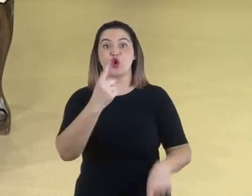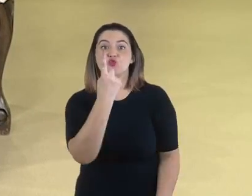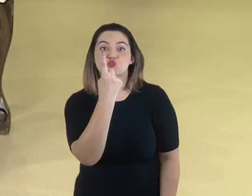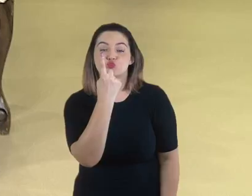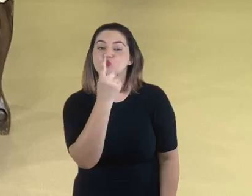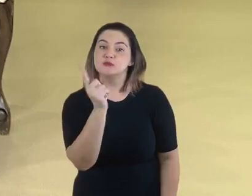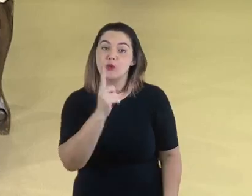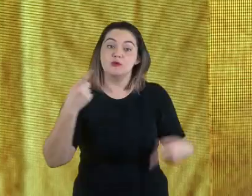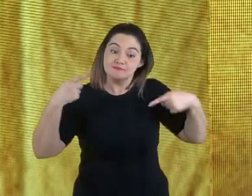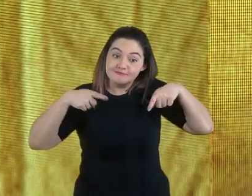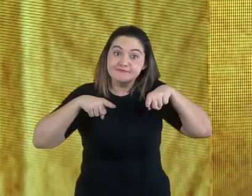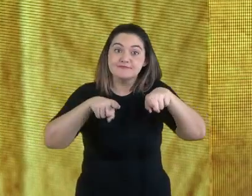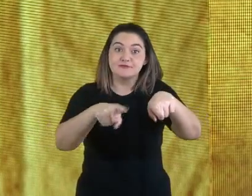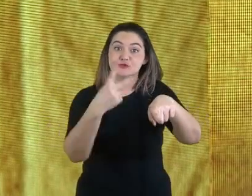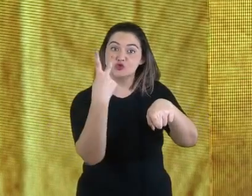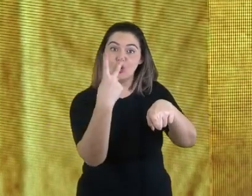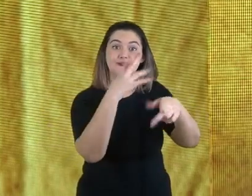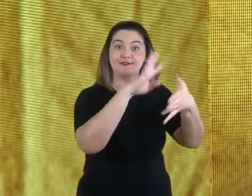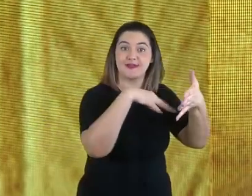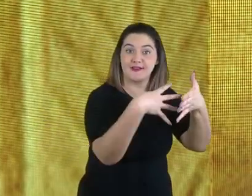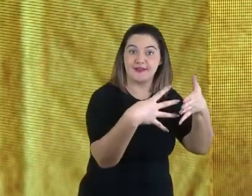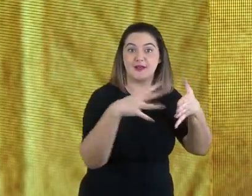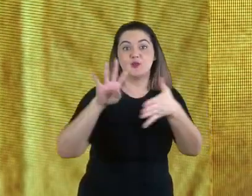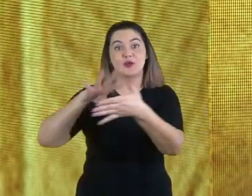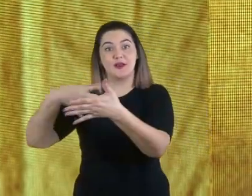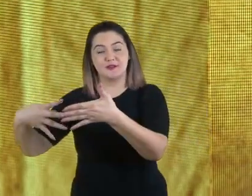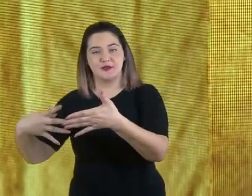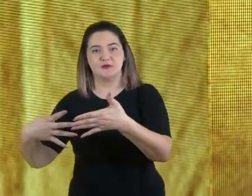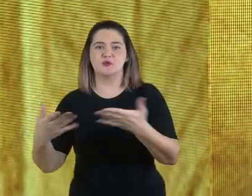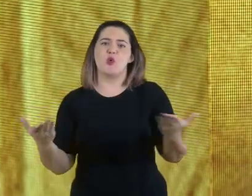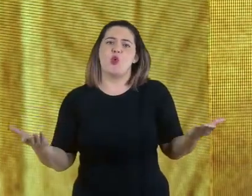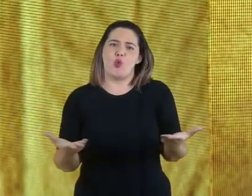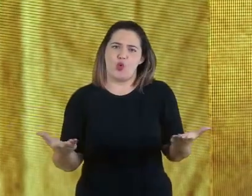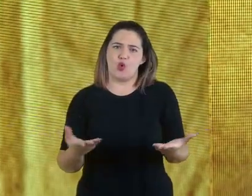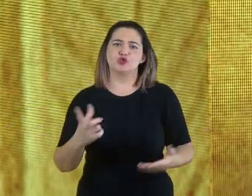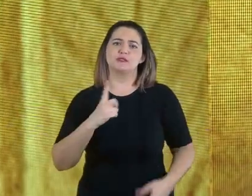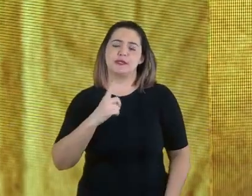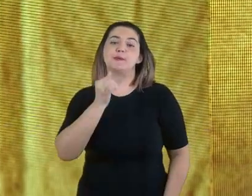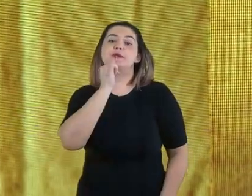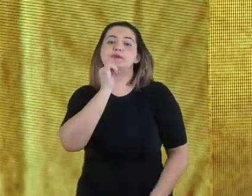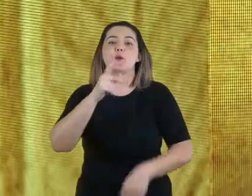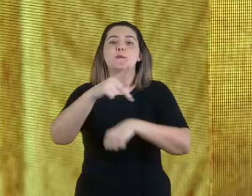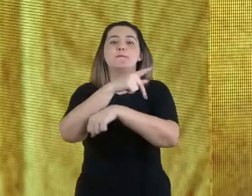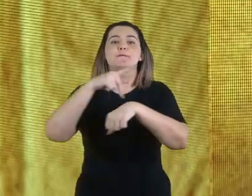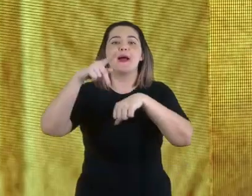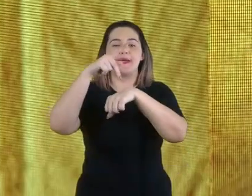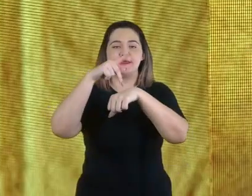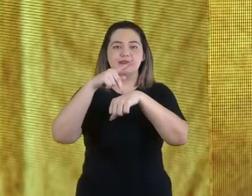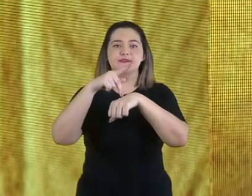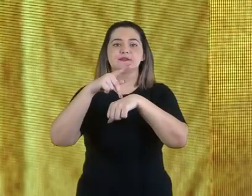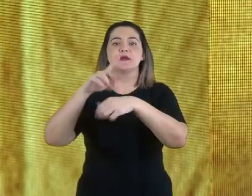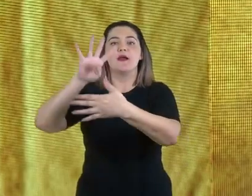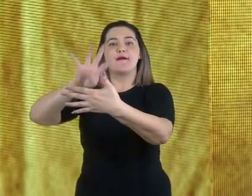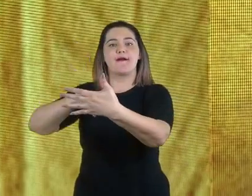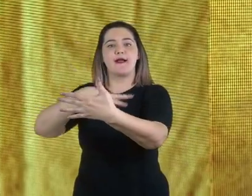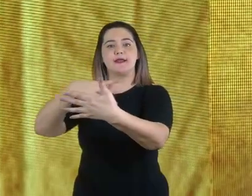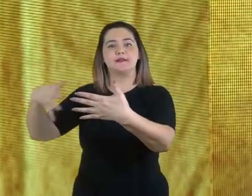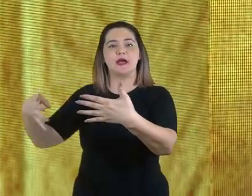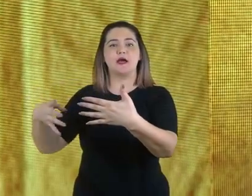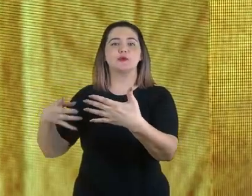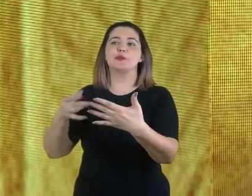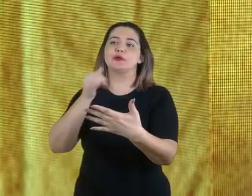concomitante. Isto não é muito diferente de hoje. Há países, por exemplo, em que o calendário de ajuste fiscal é